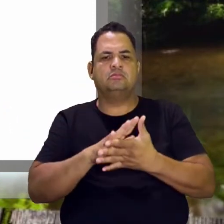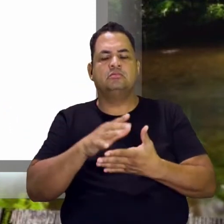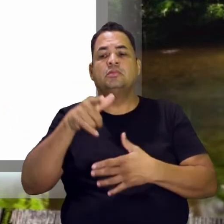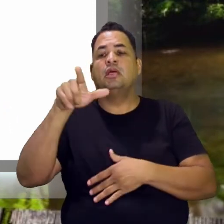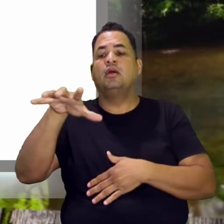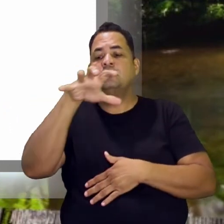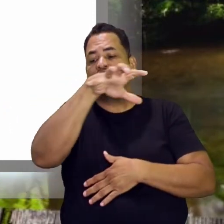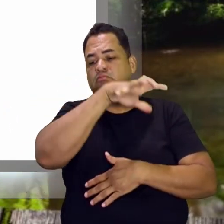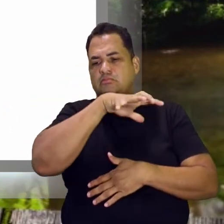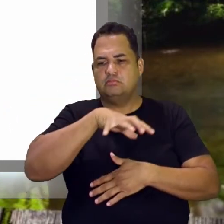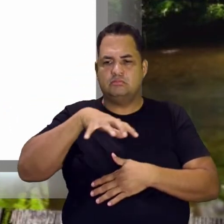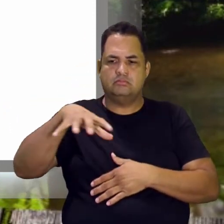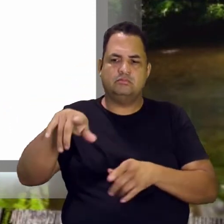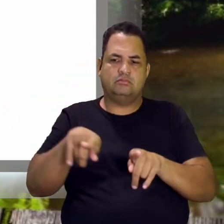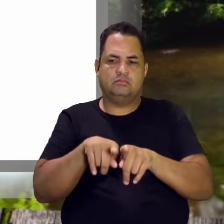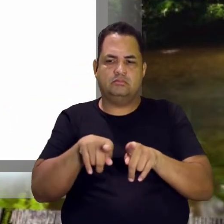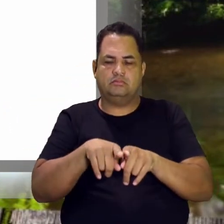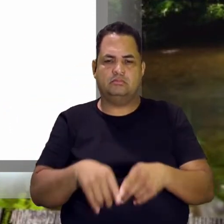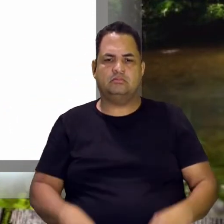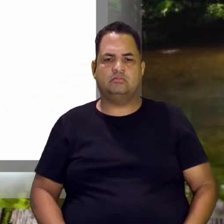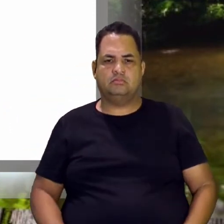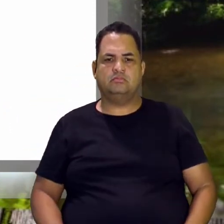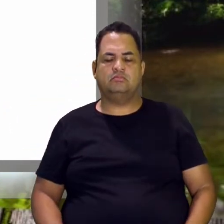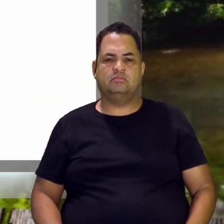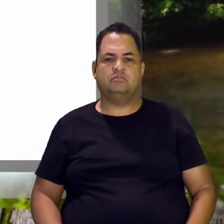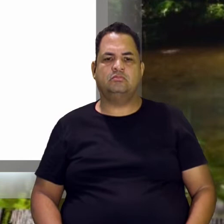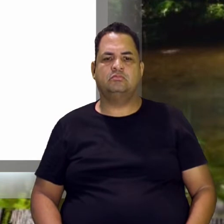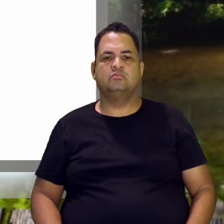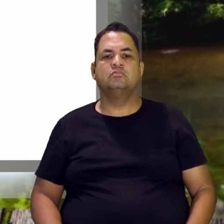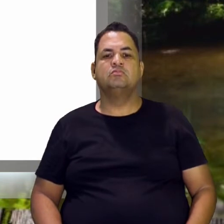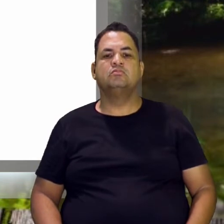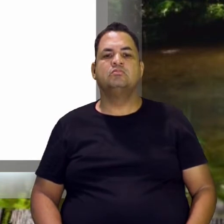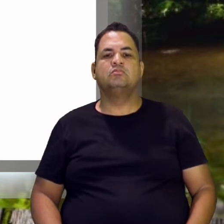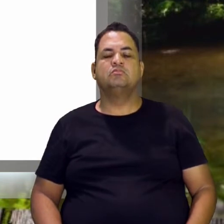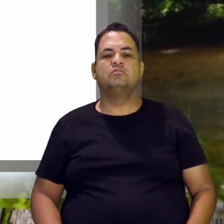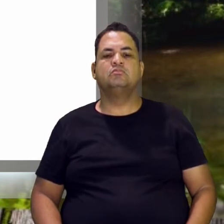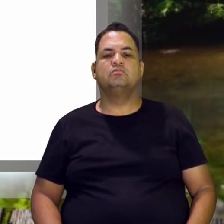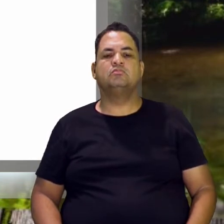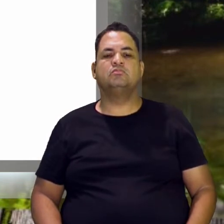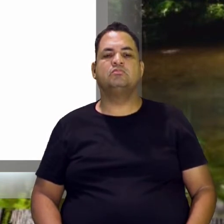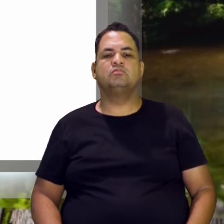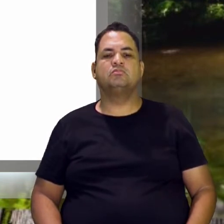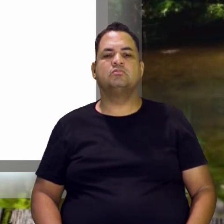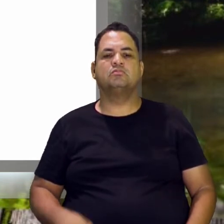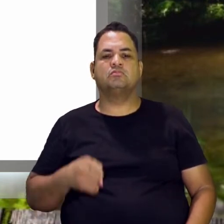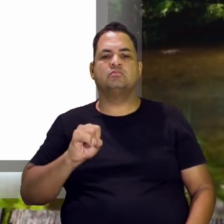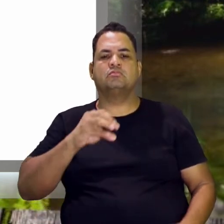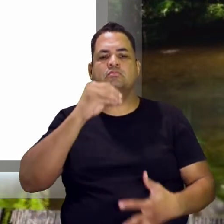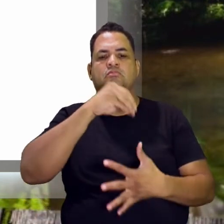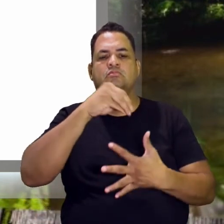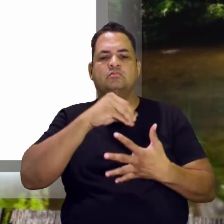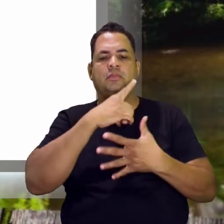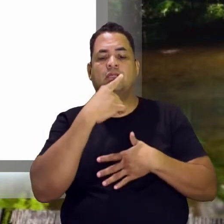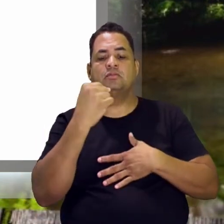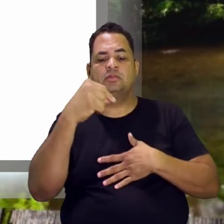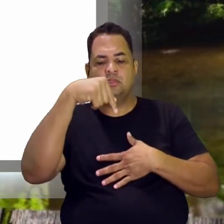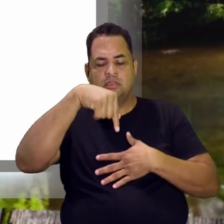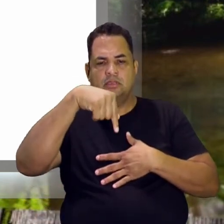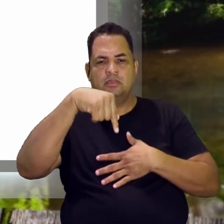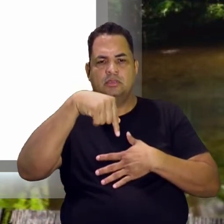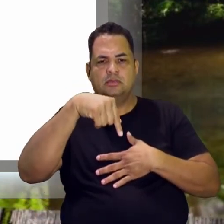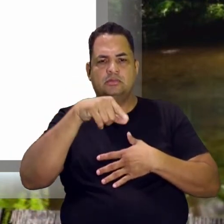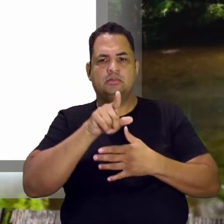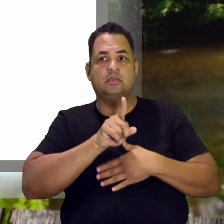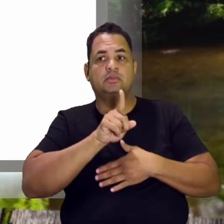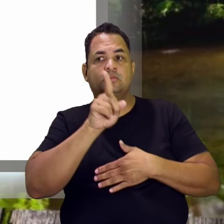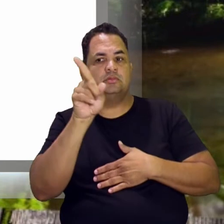em outros lugares também, outros continentes. O que vai acontecer? Se essa espécie sumiu aqui, desapareceu aqui, mas